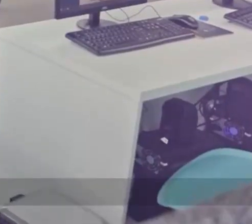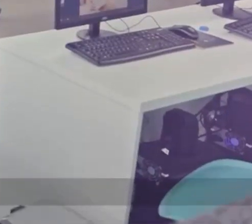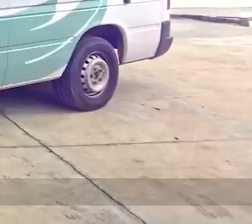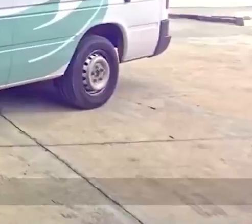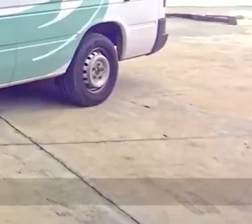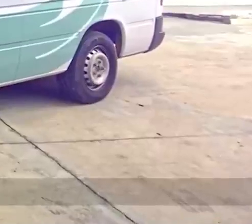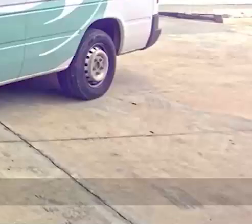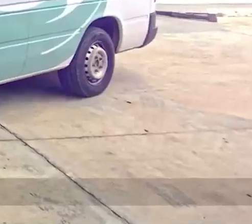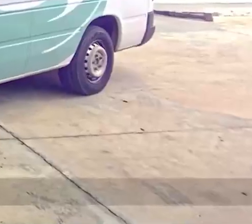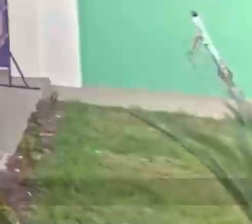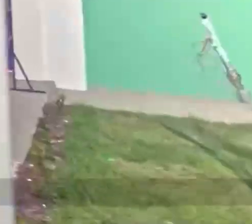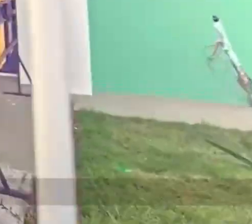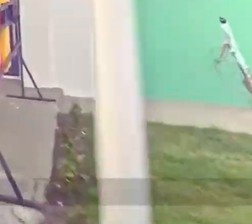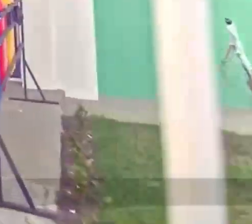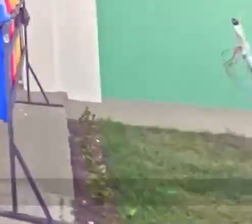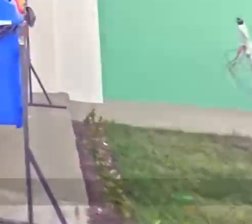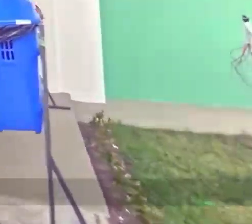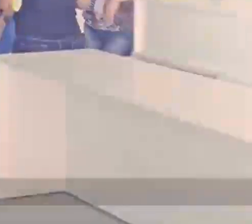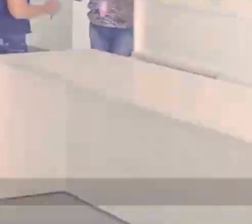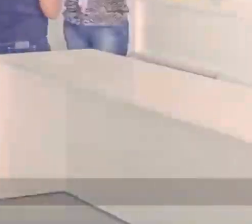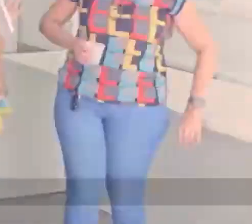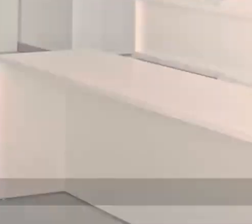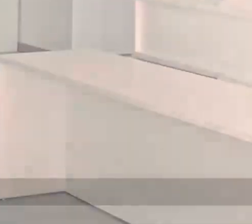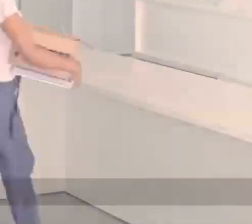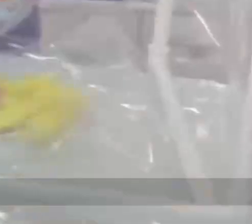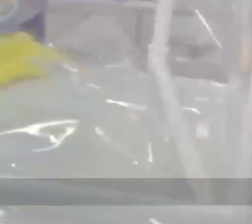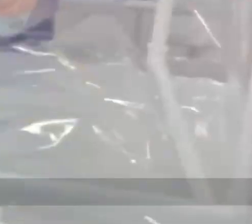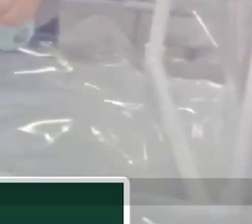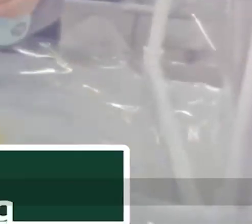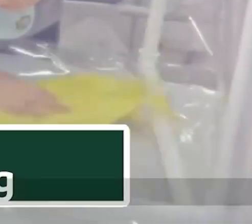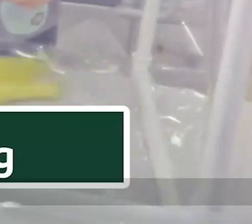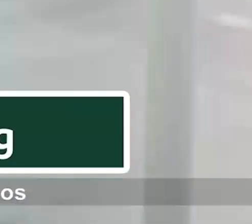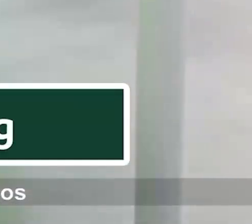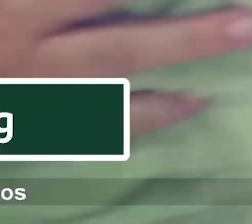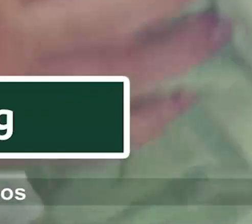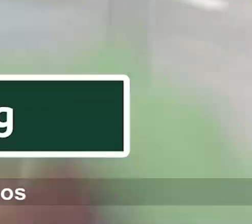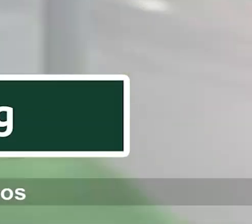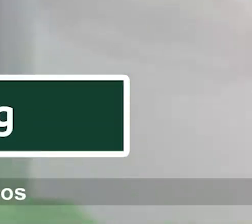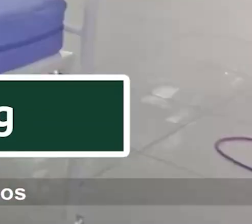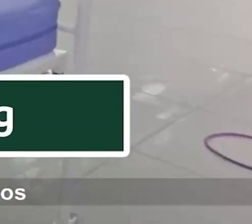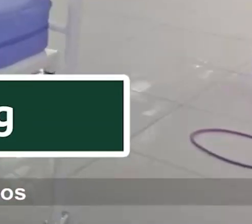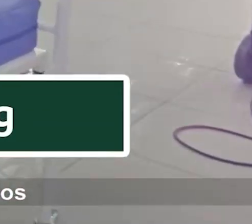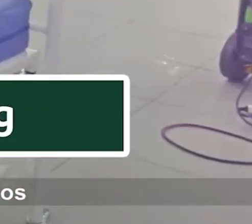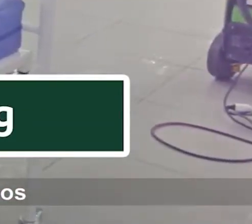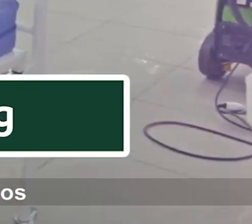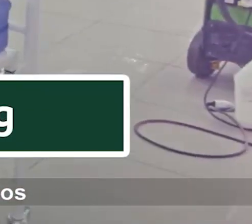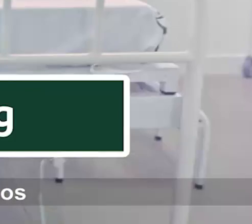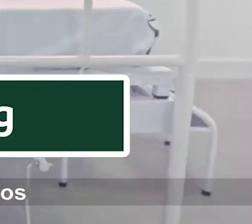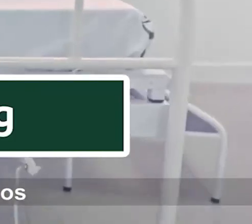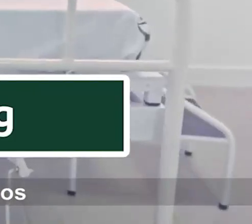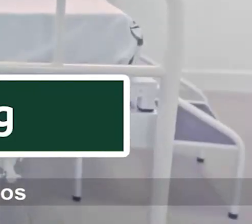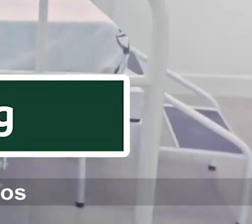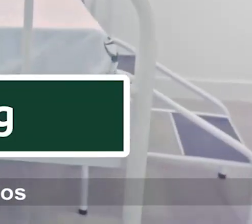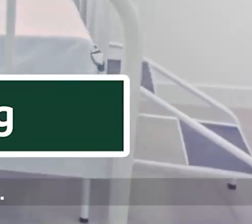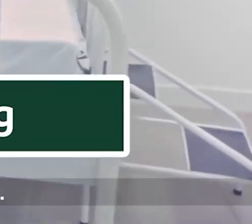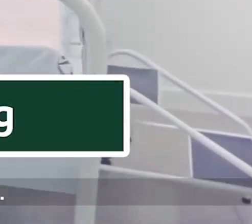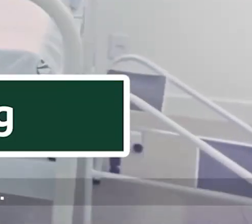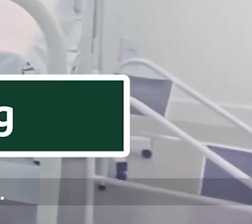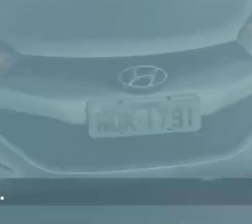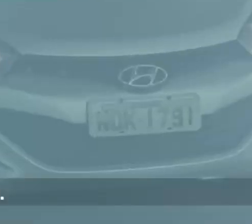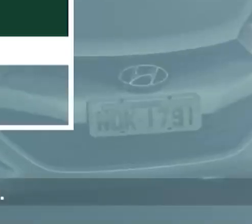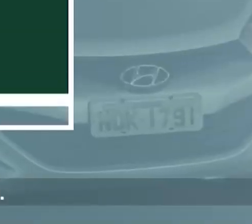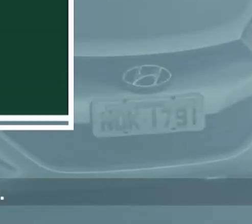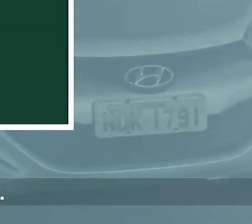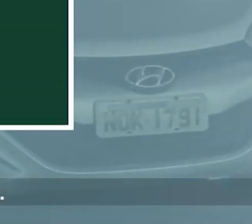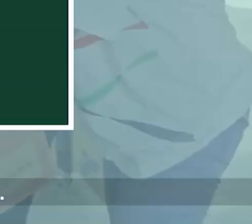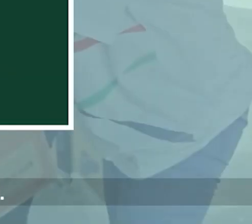cidade, inclusive para pacientes graves. Mas é preciso mais. A Covid-19 está avançando e precisamos